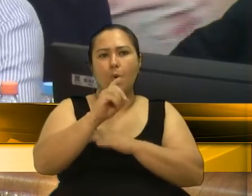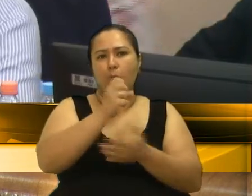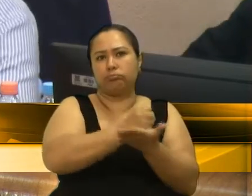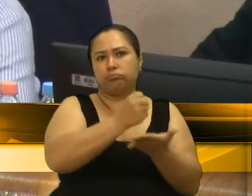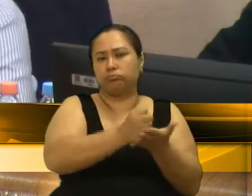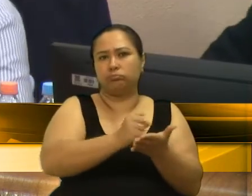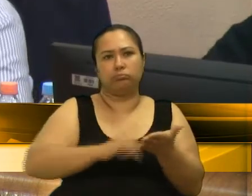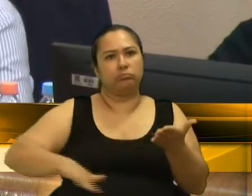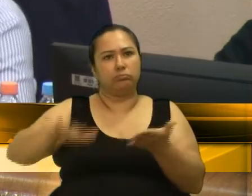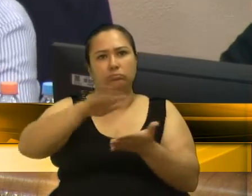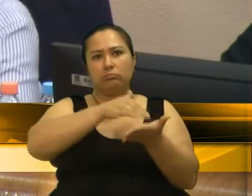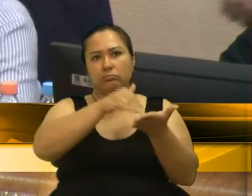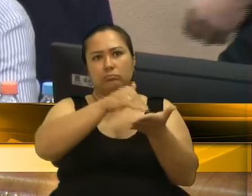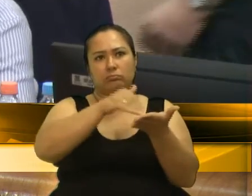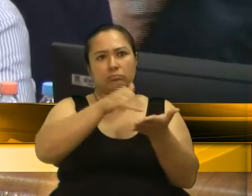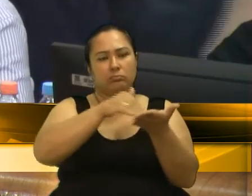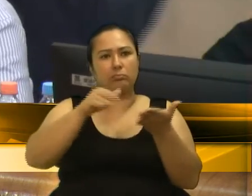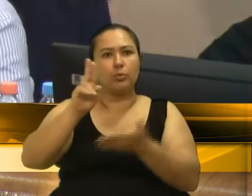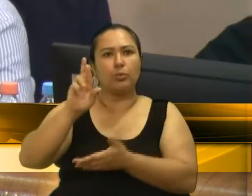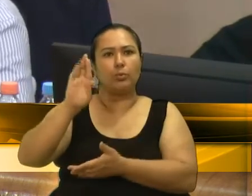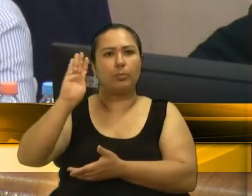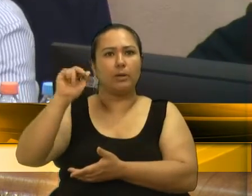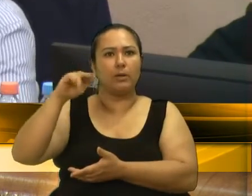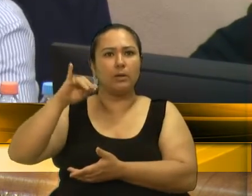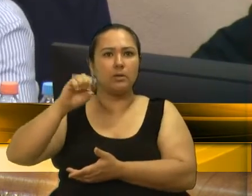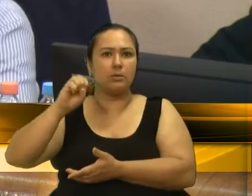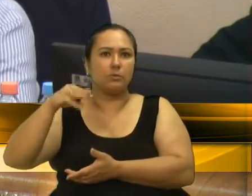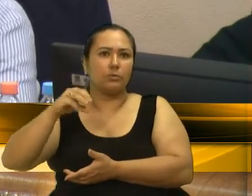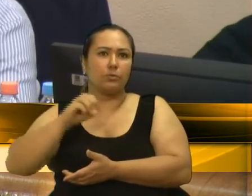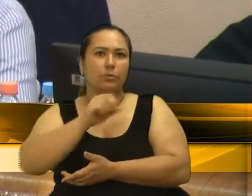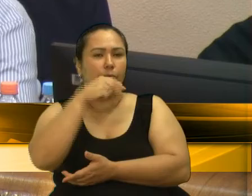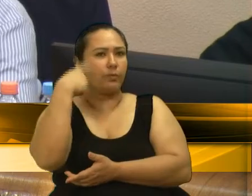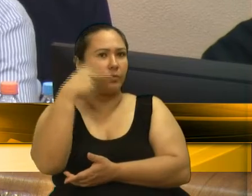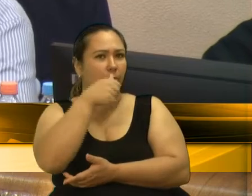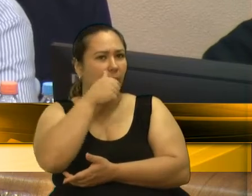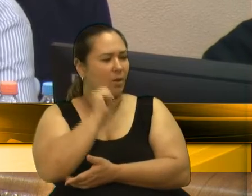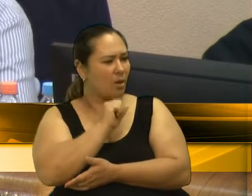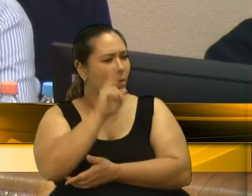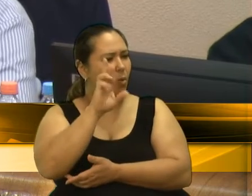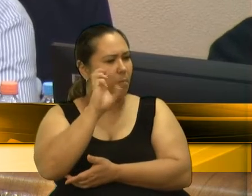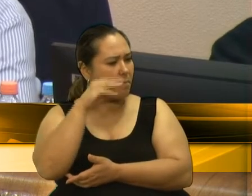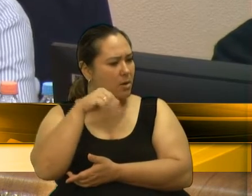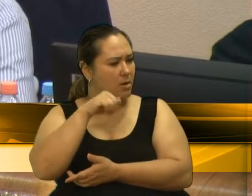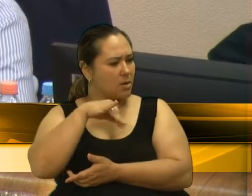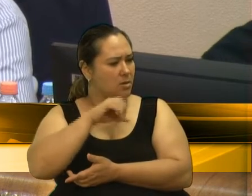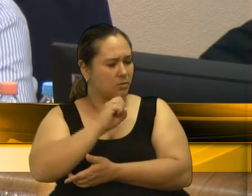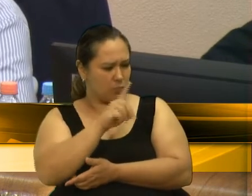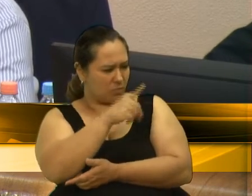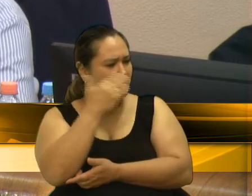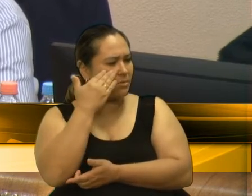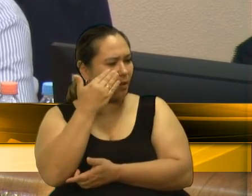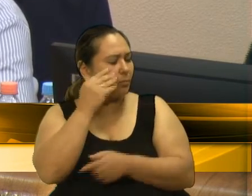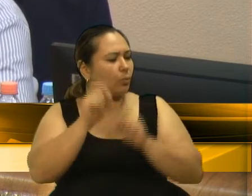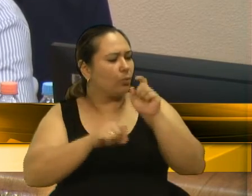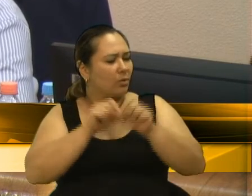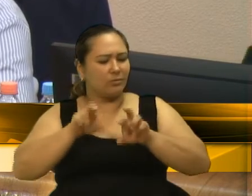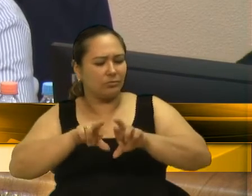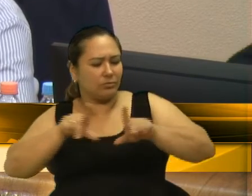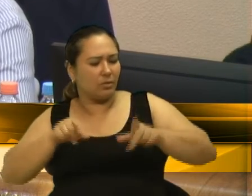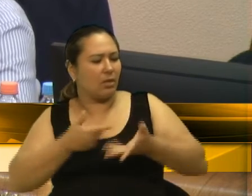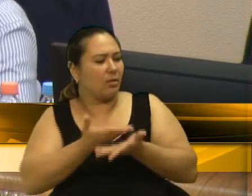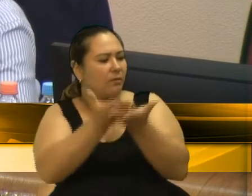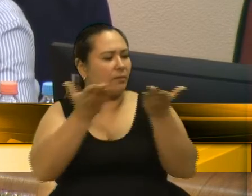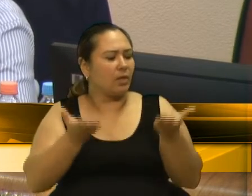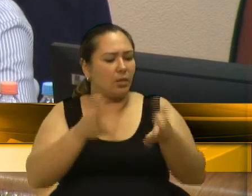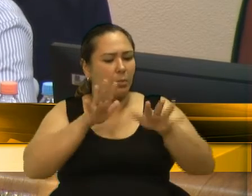por parte da Secretaria de Urbanismo. Vereadora Paula, urbanismo, o senhor sabe precisar que diferença teria esse evento da